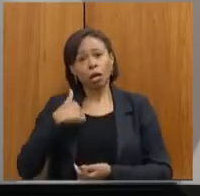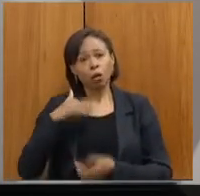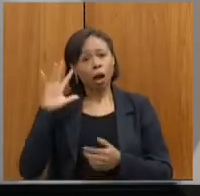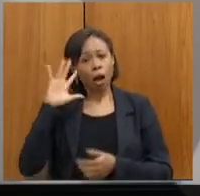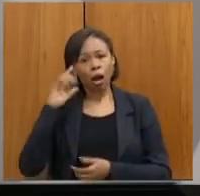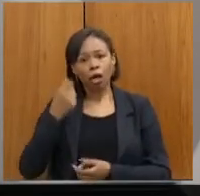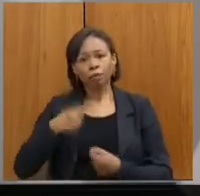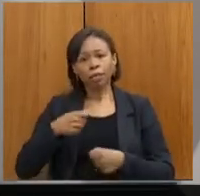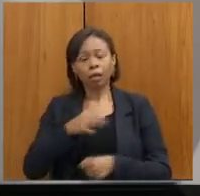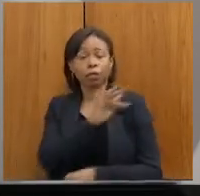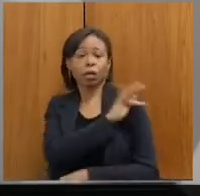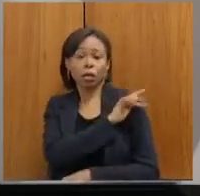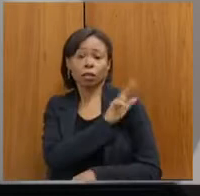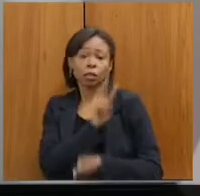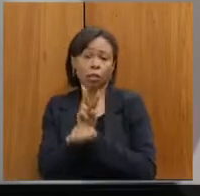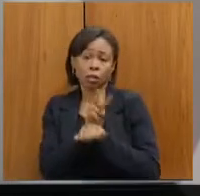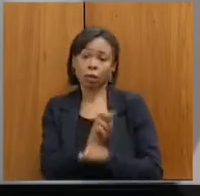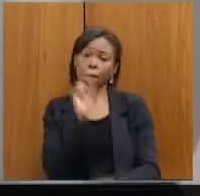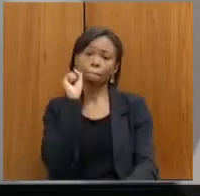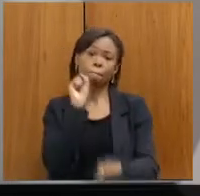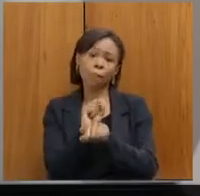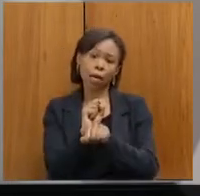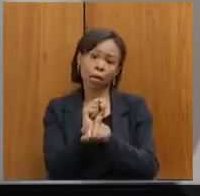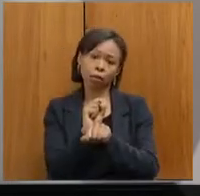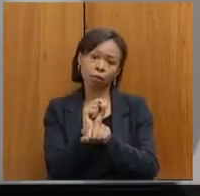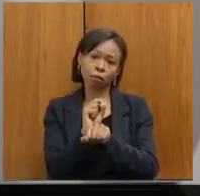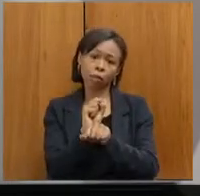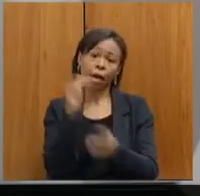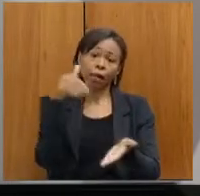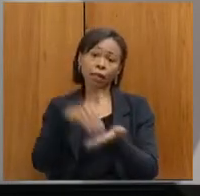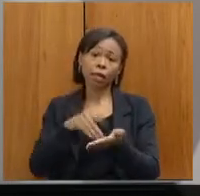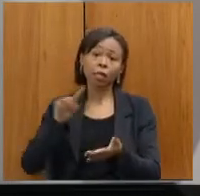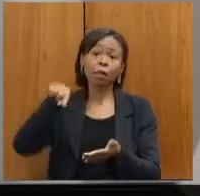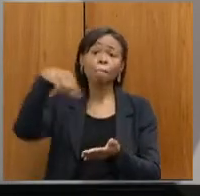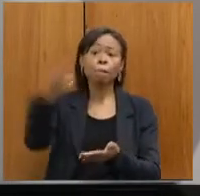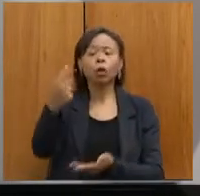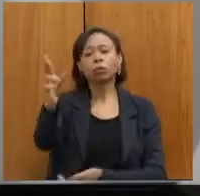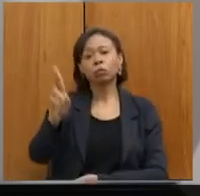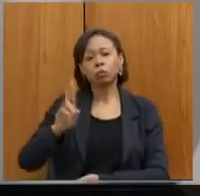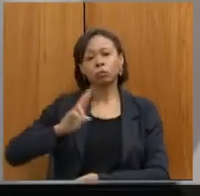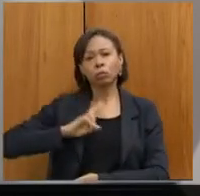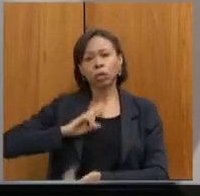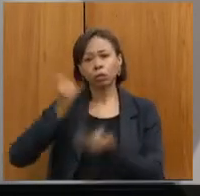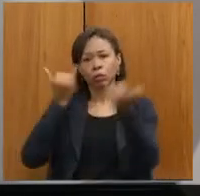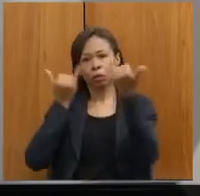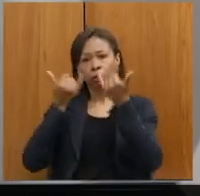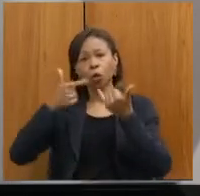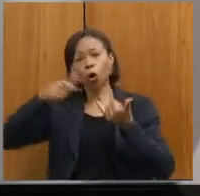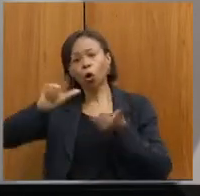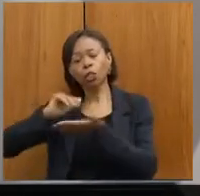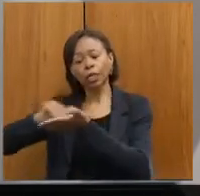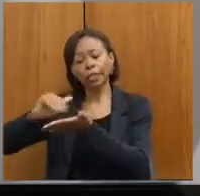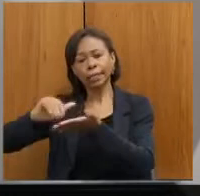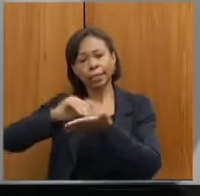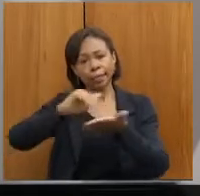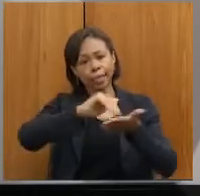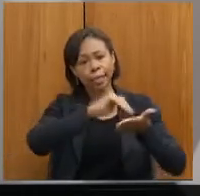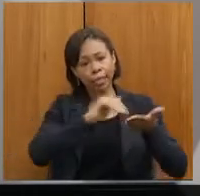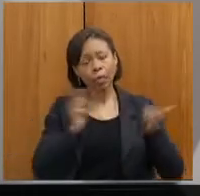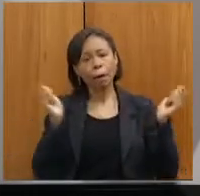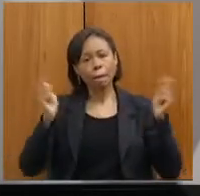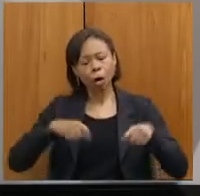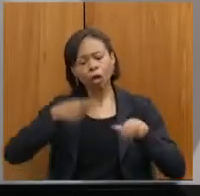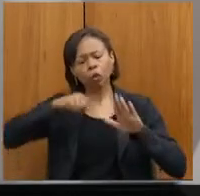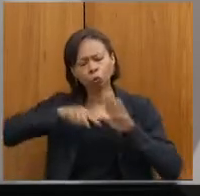vez Assembleia fiscaliza paralisar Até que a gente possa ter essa informação para que todas as outras pastas possam ser